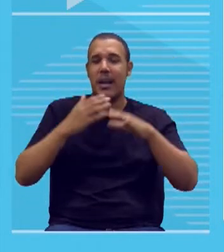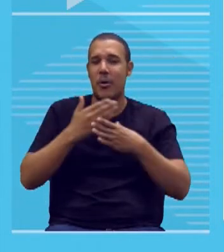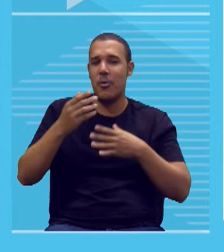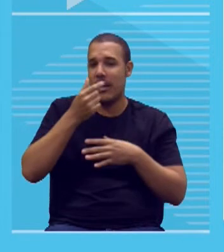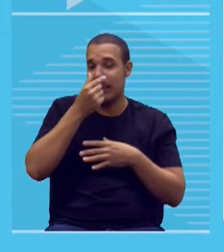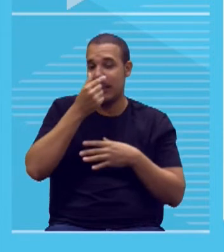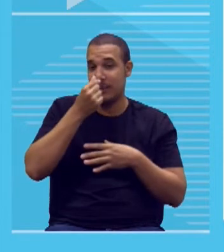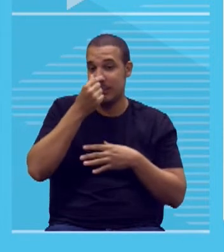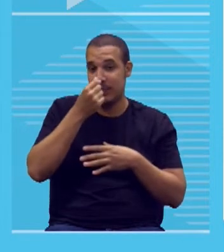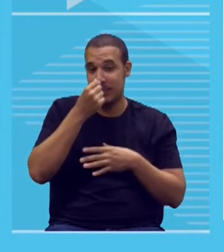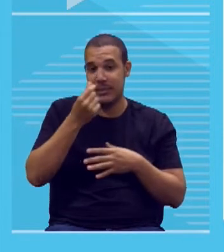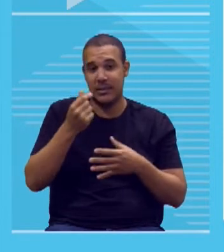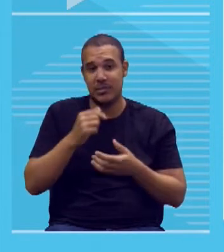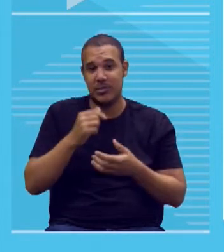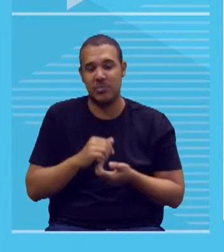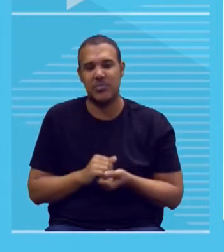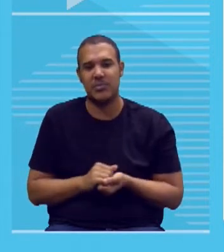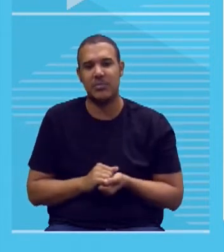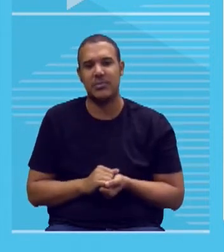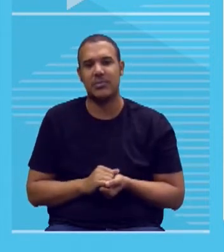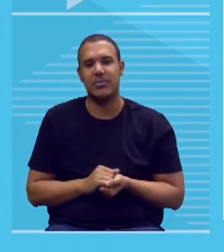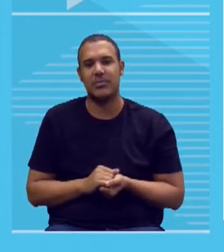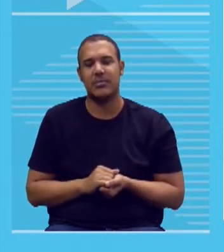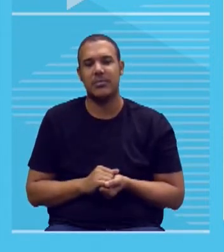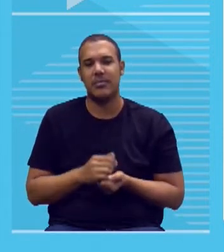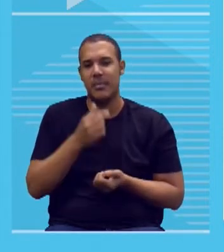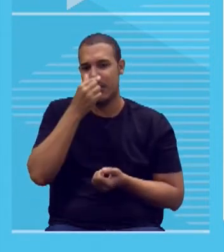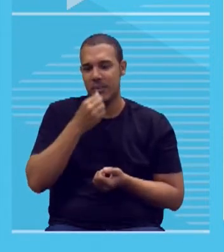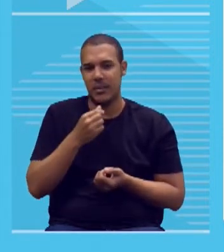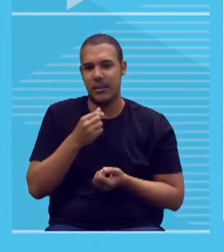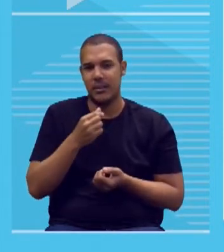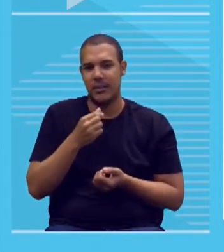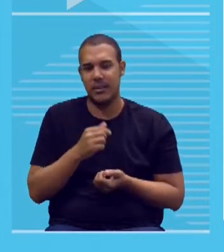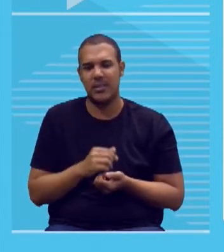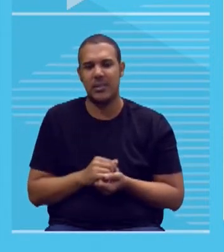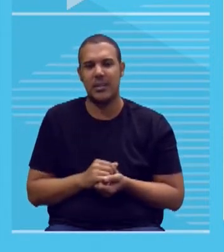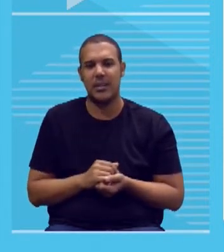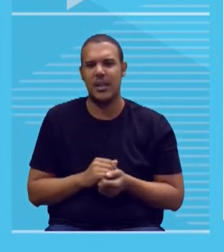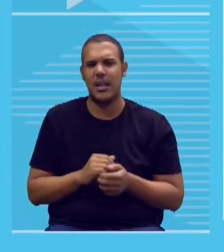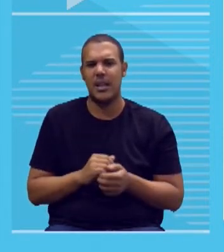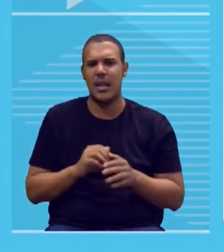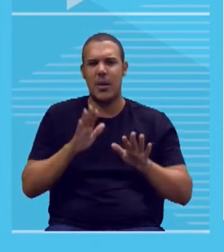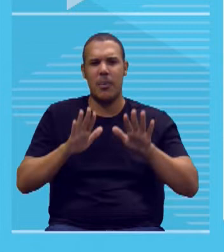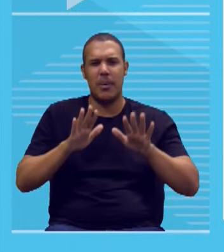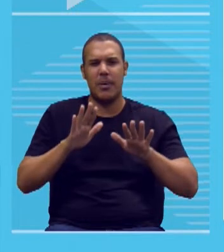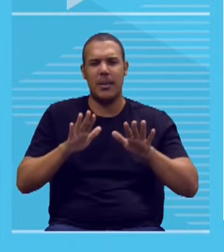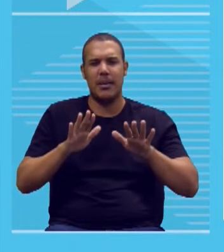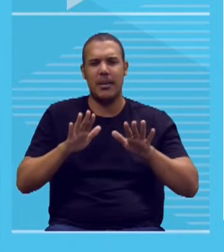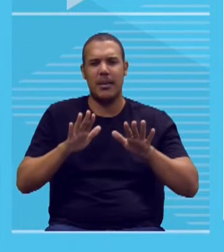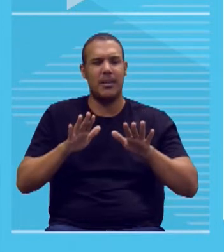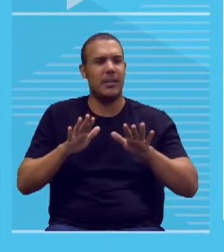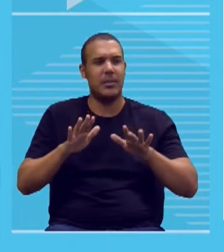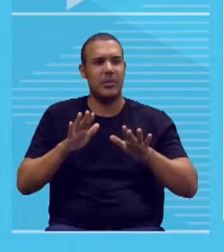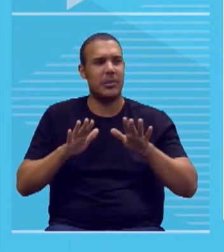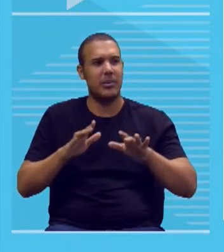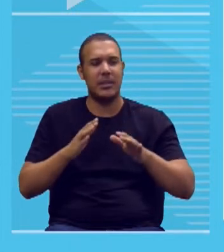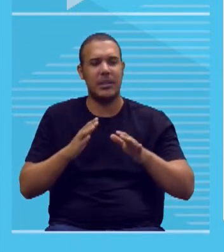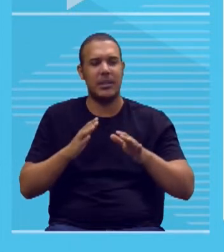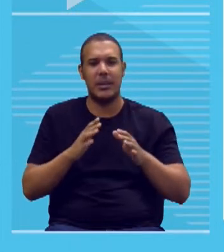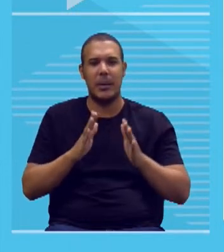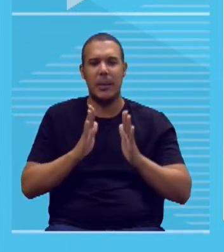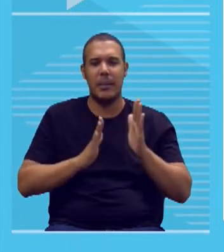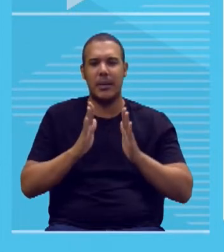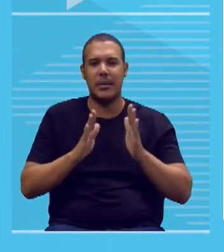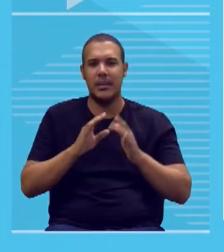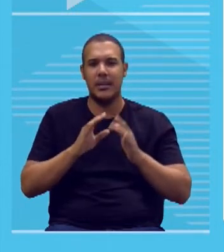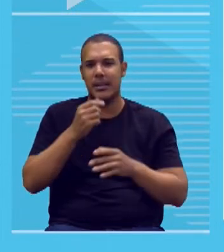espirrando Tomara que ser meus espinhos aqui não sejam que eu tenho período que eu tô esperando acontece isso aqui eu eu